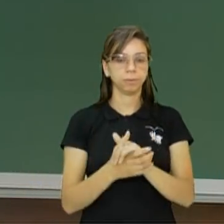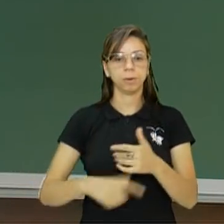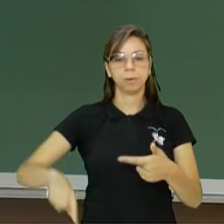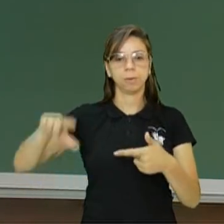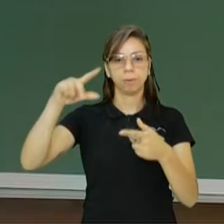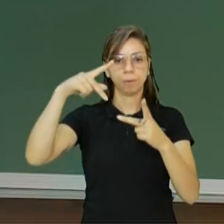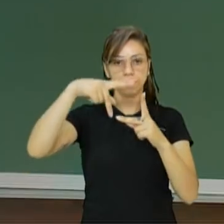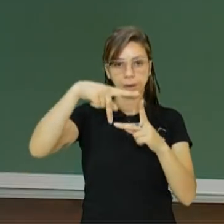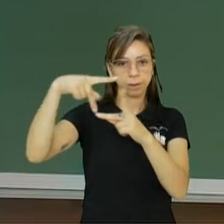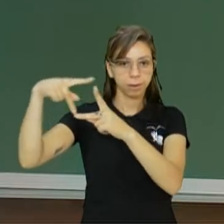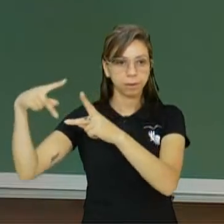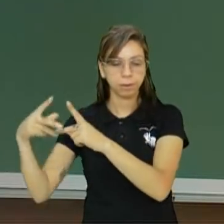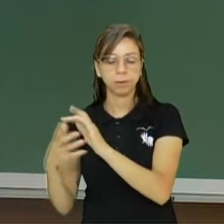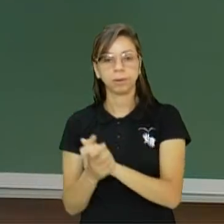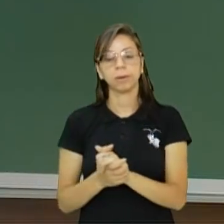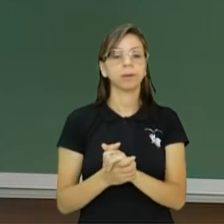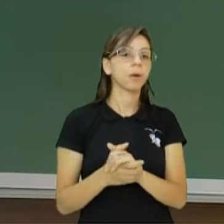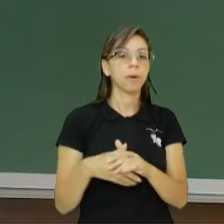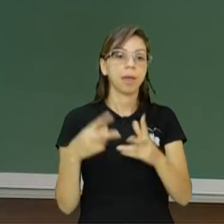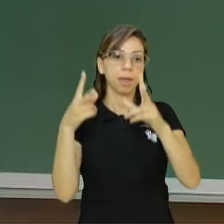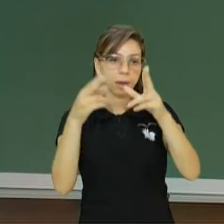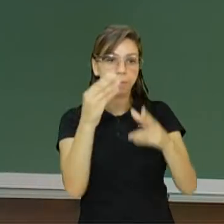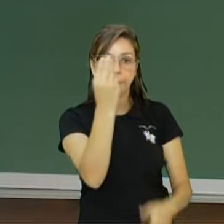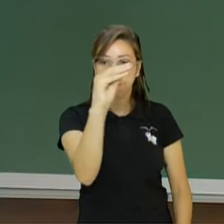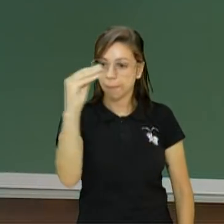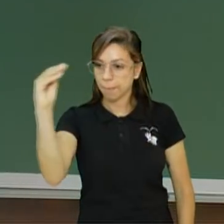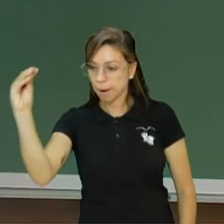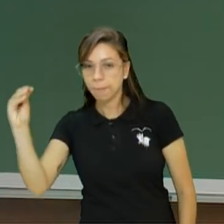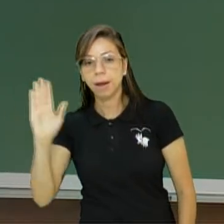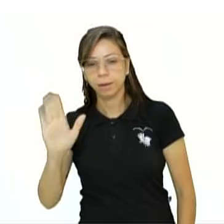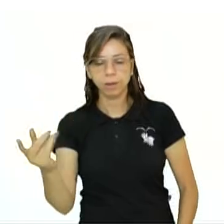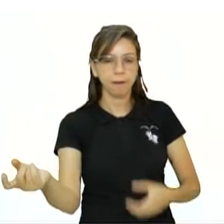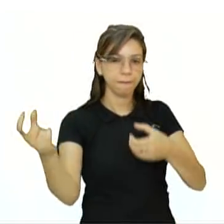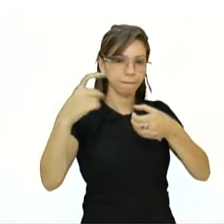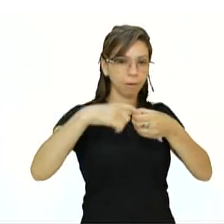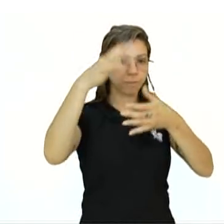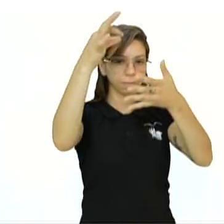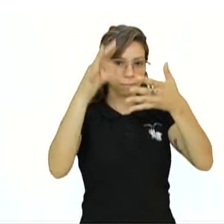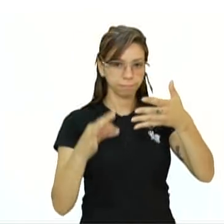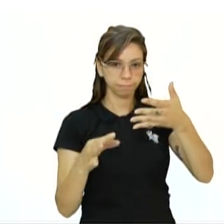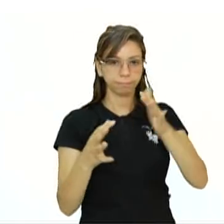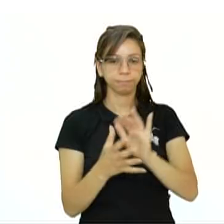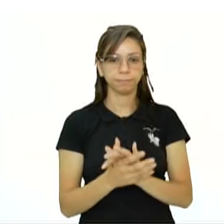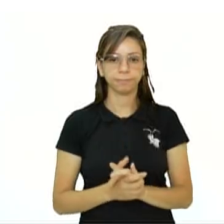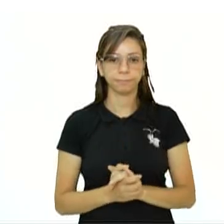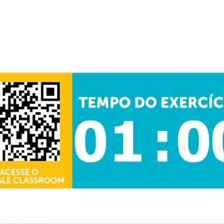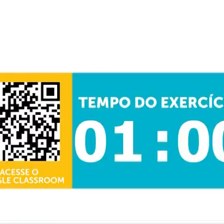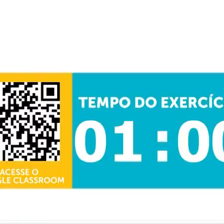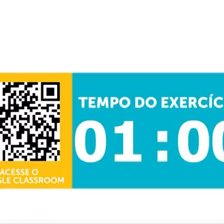face, vértice e aresta da pirâmide, preencha a tabela, daqui a pouco a gente corrige.